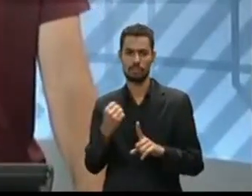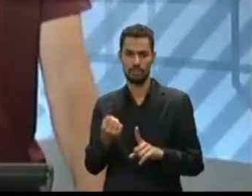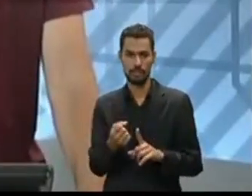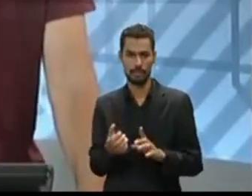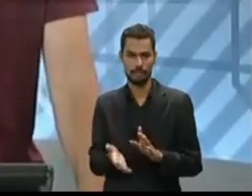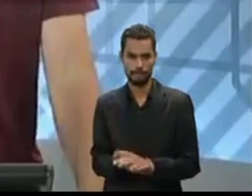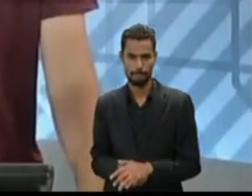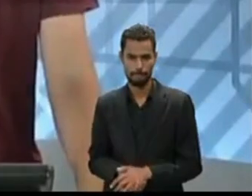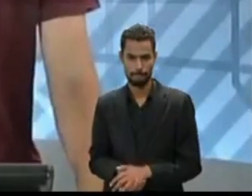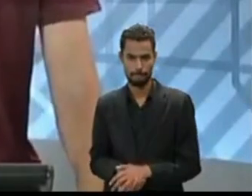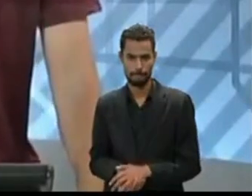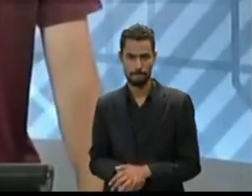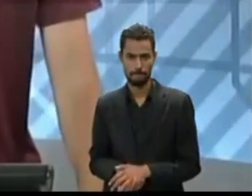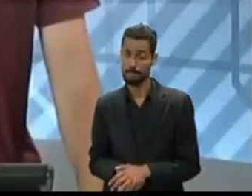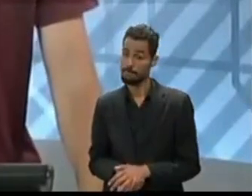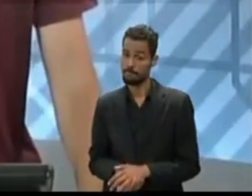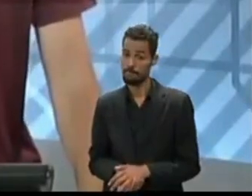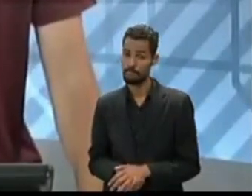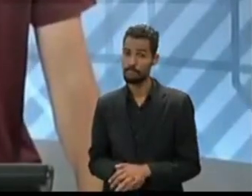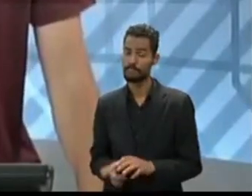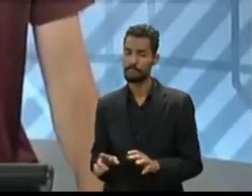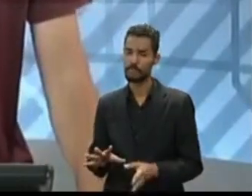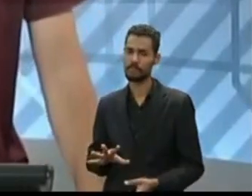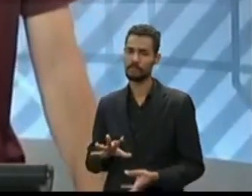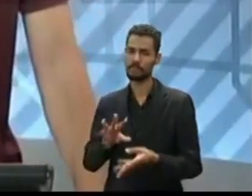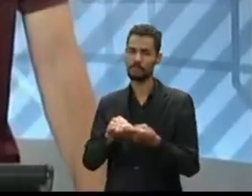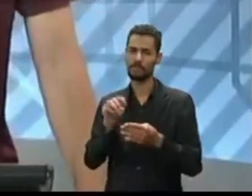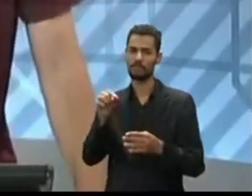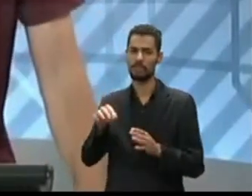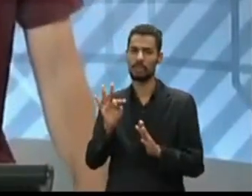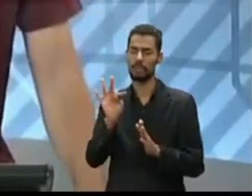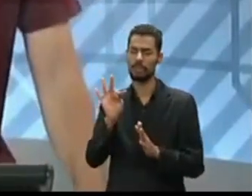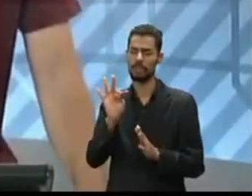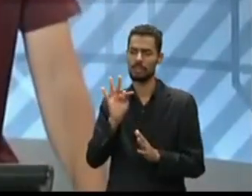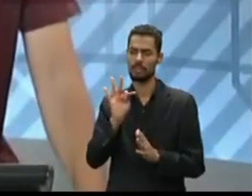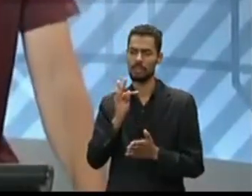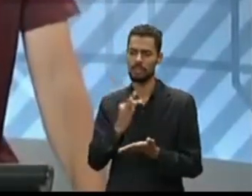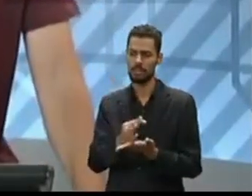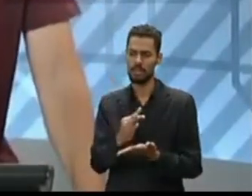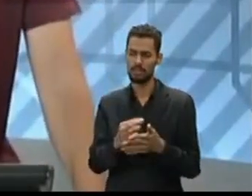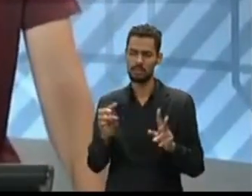tá? Esse foi um apanhado geral sobre essas técnicas